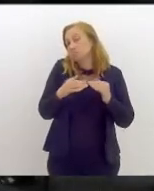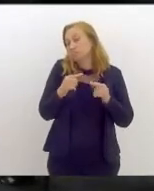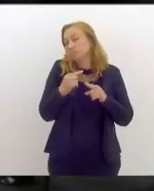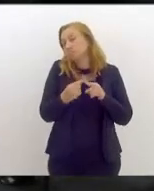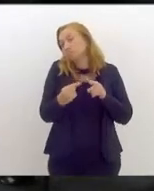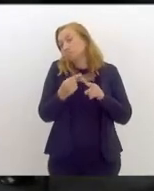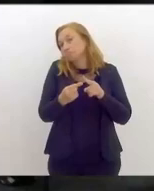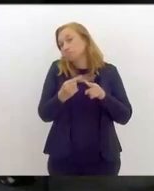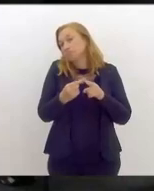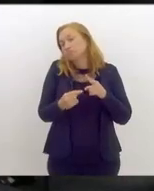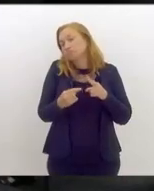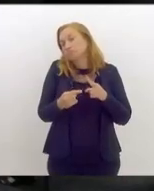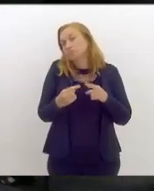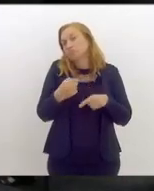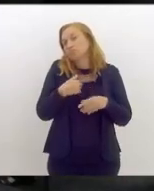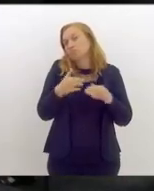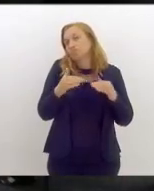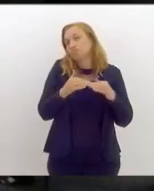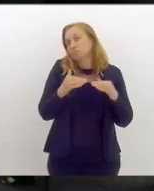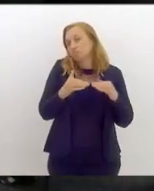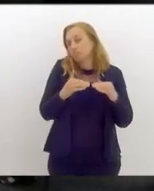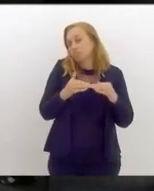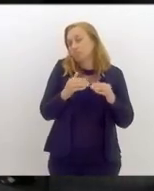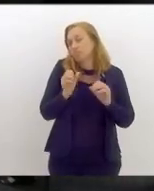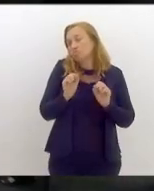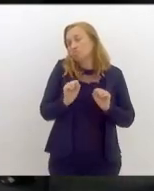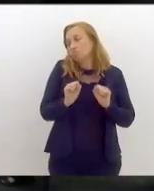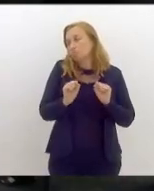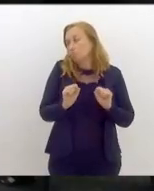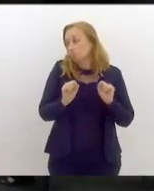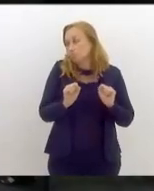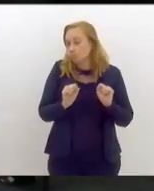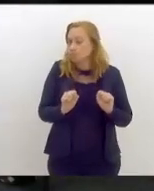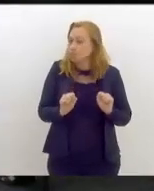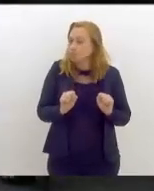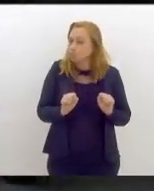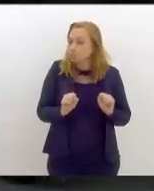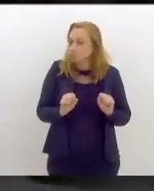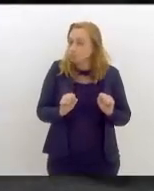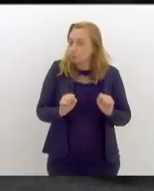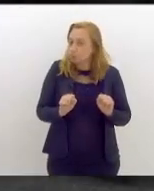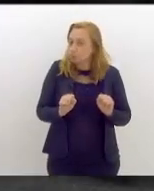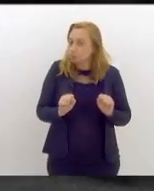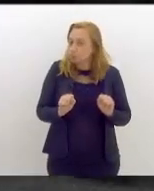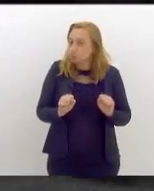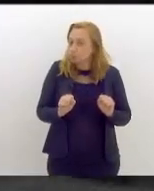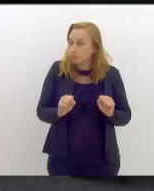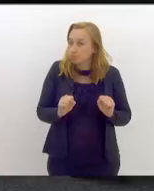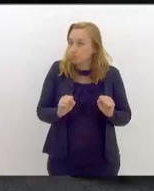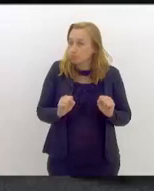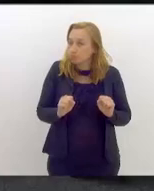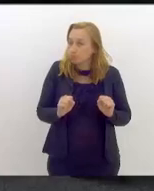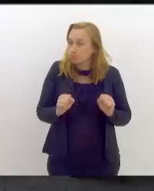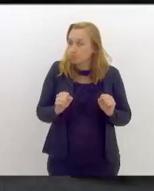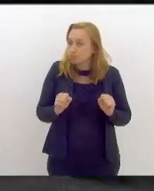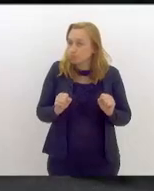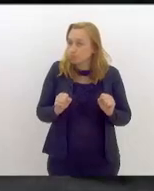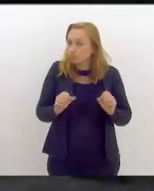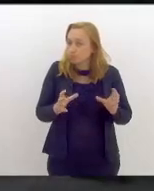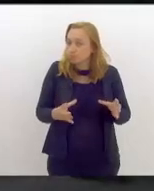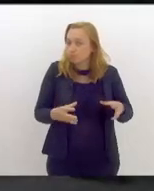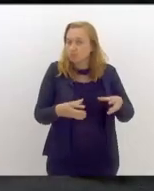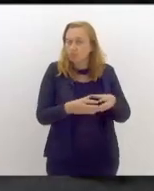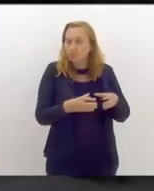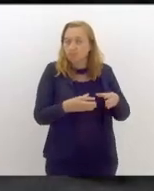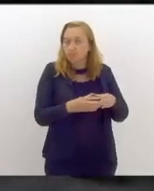eu concordo que você possa abrir uma abrir uma comissão de